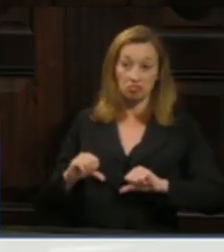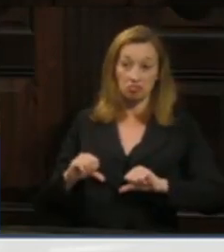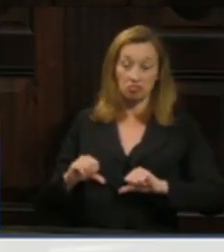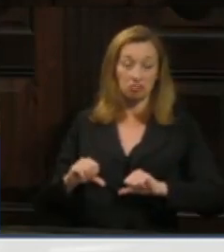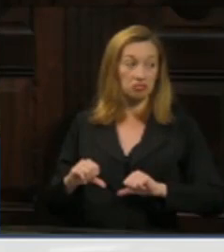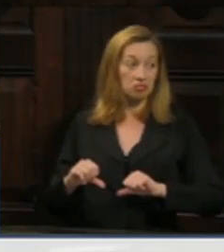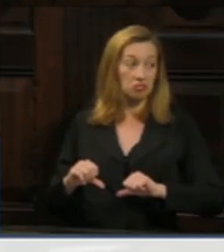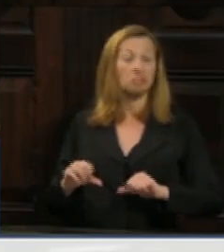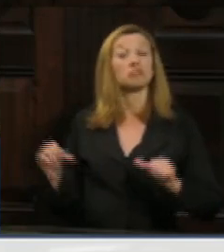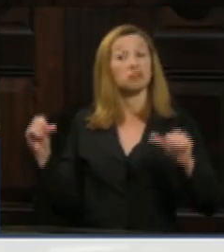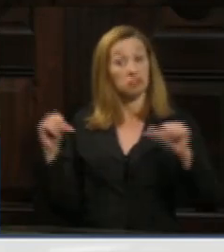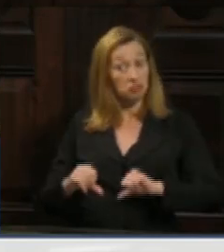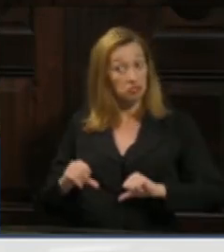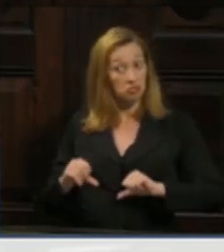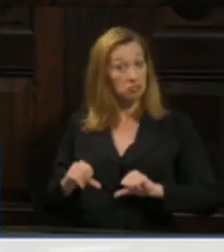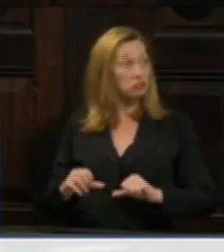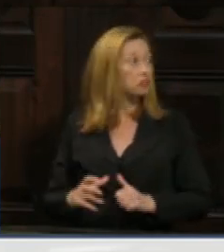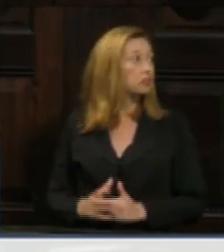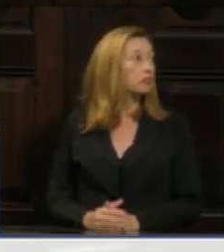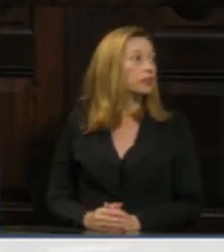precisa ser conhecido.